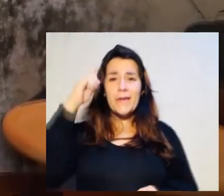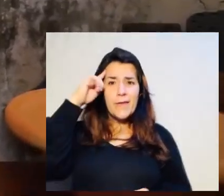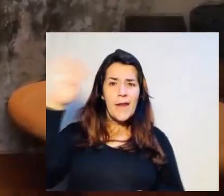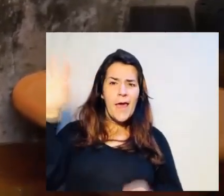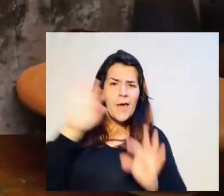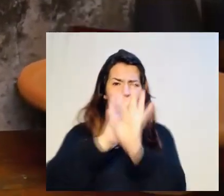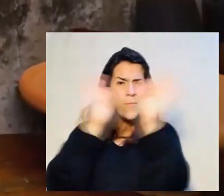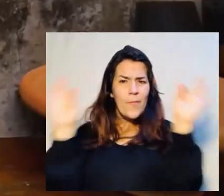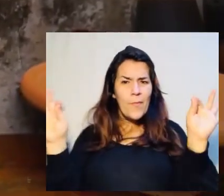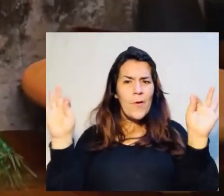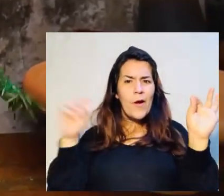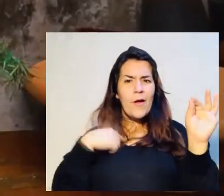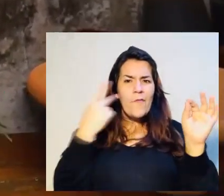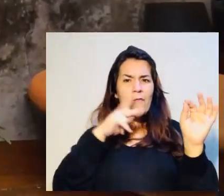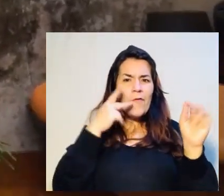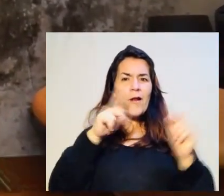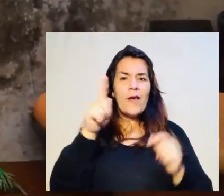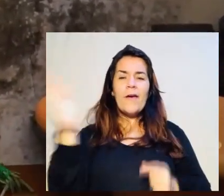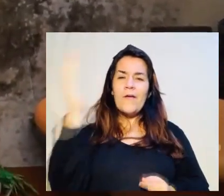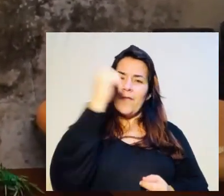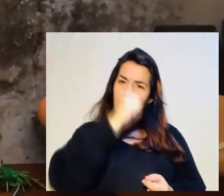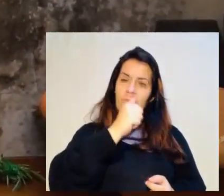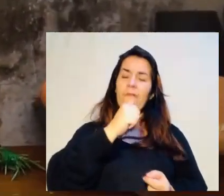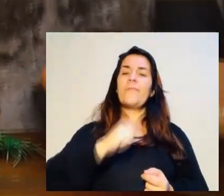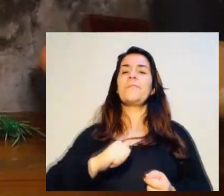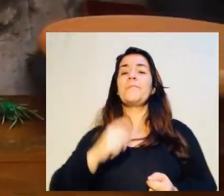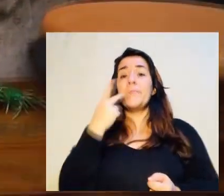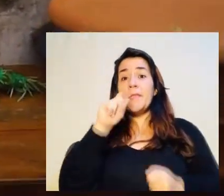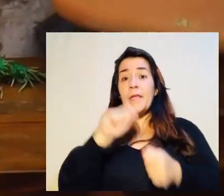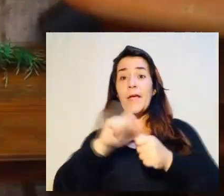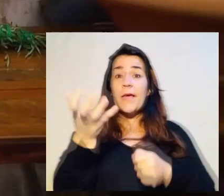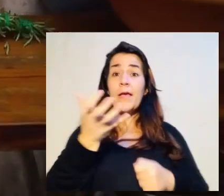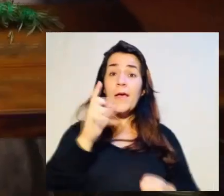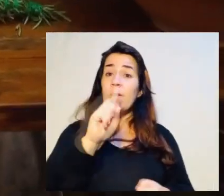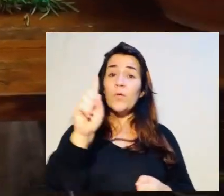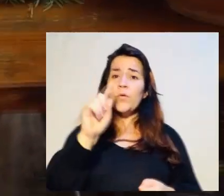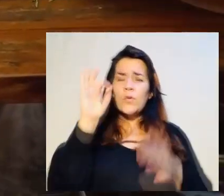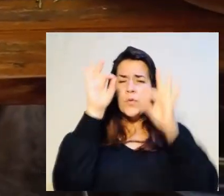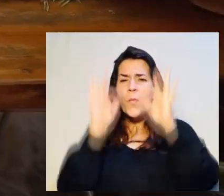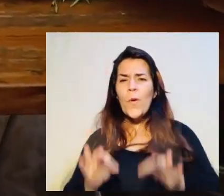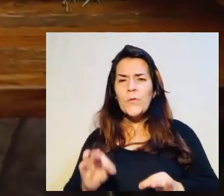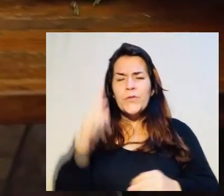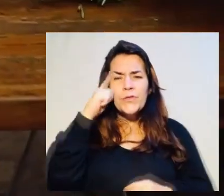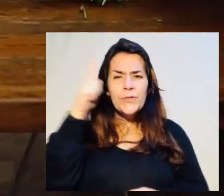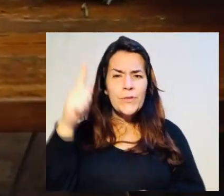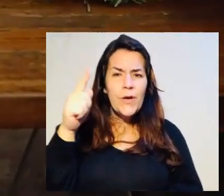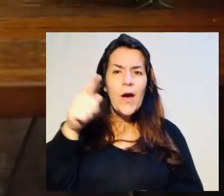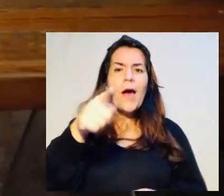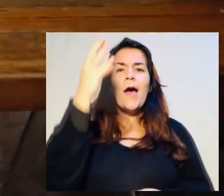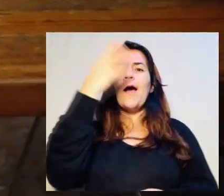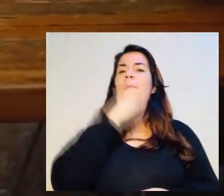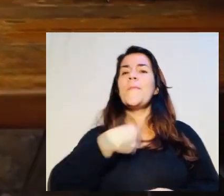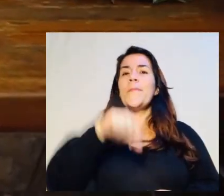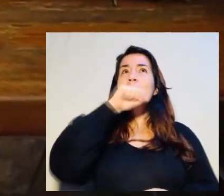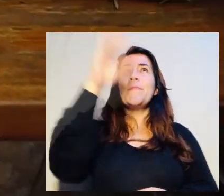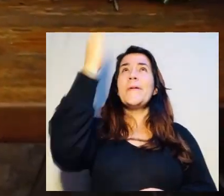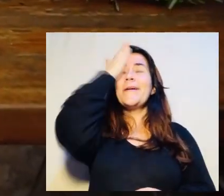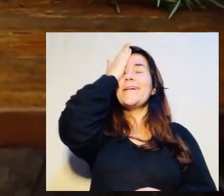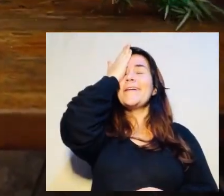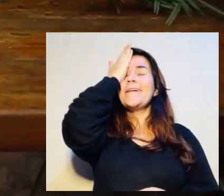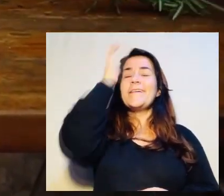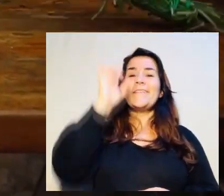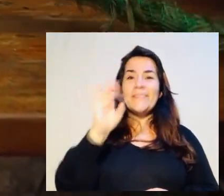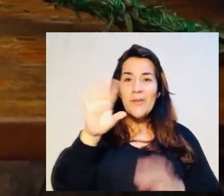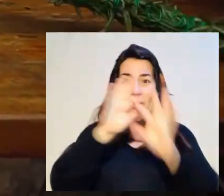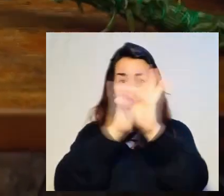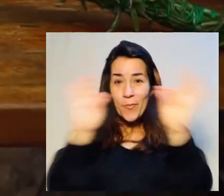bênção. E lembra da pontinha que eu falei? Vamos resgatar ela. Quem não deixou pontinha, ó meu